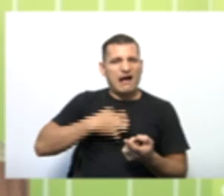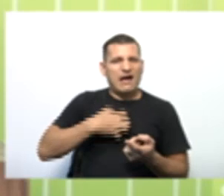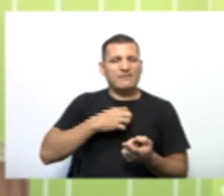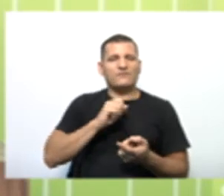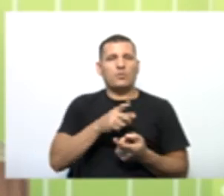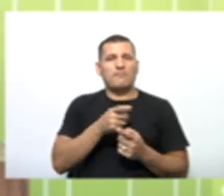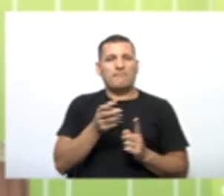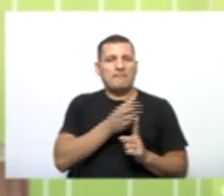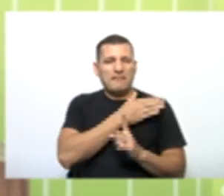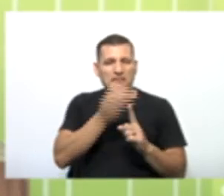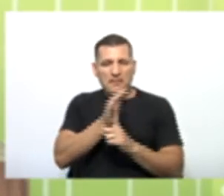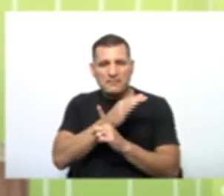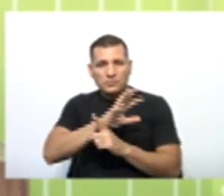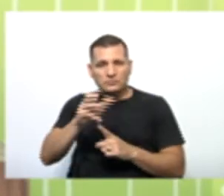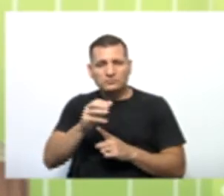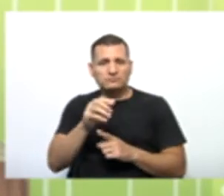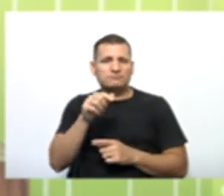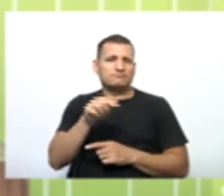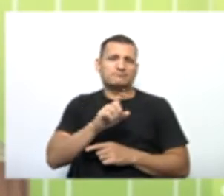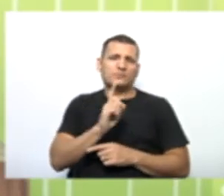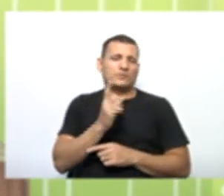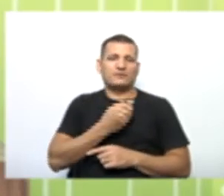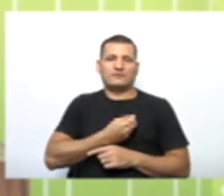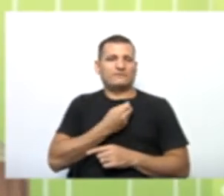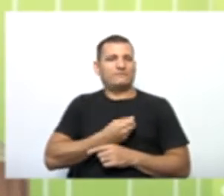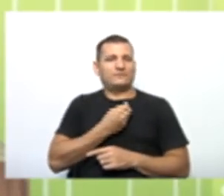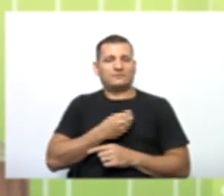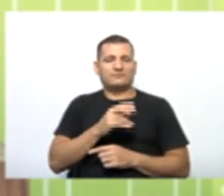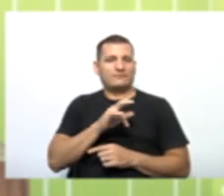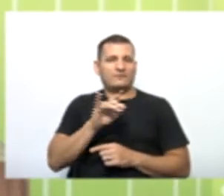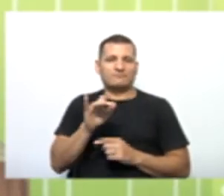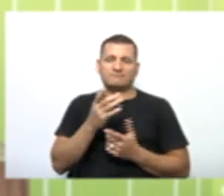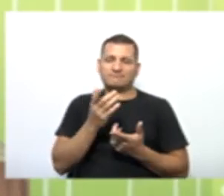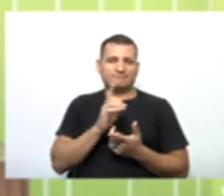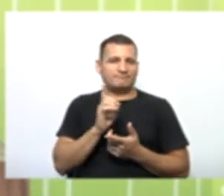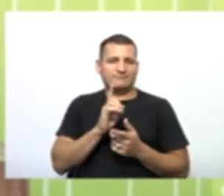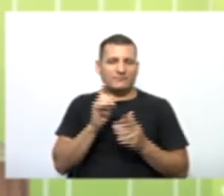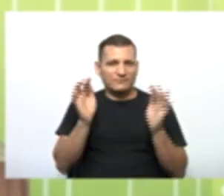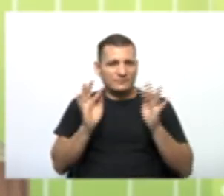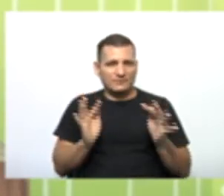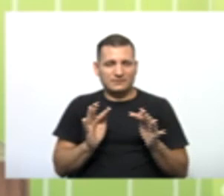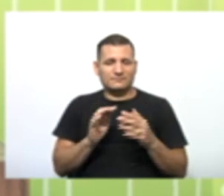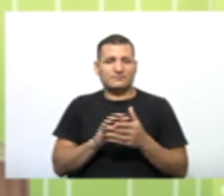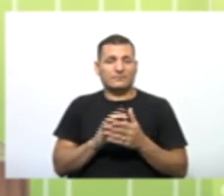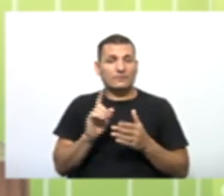sala. Com certeza, isso não é uma vida que vai conduzir à felicidade. A única